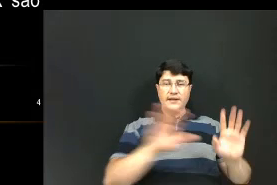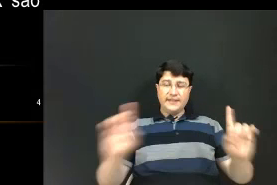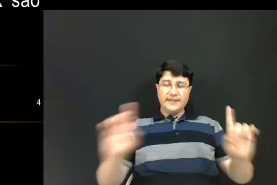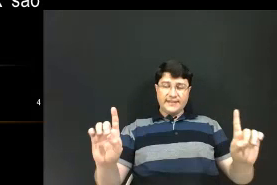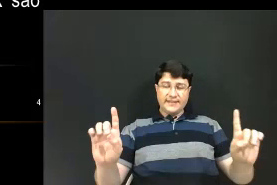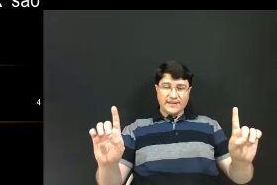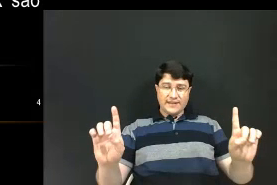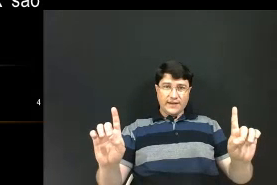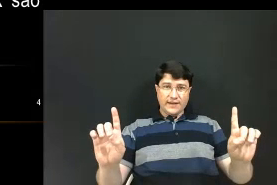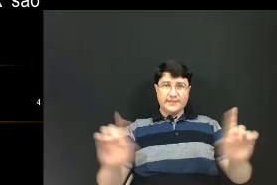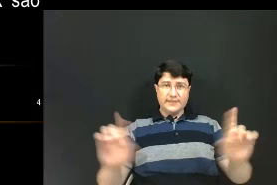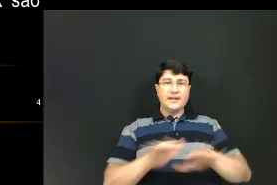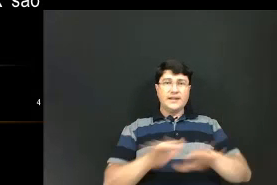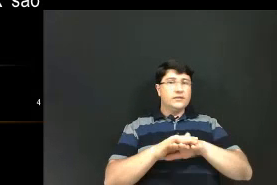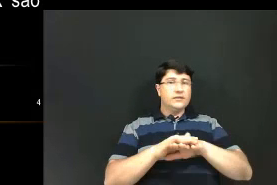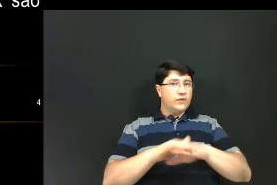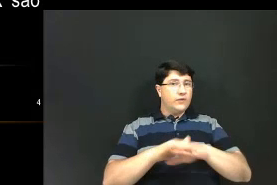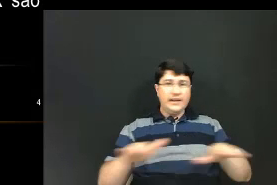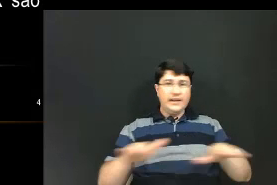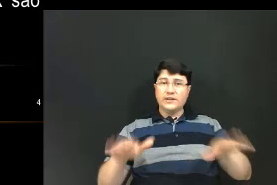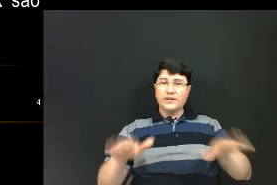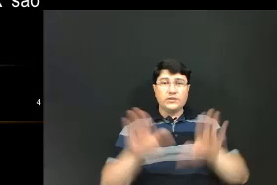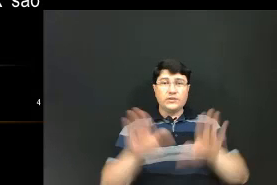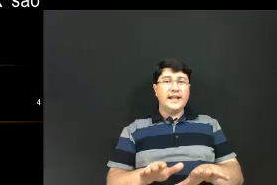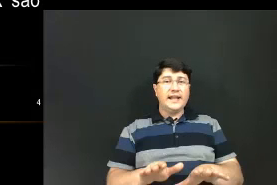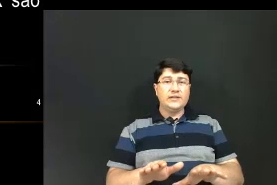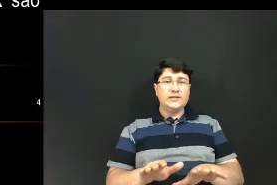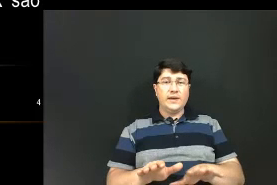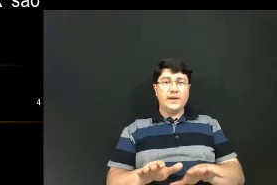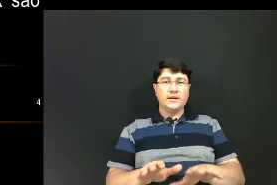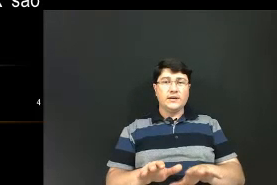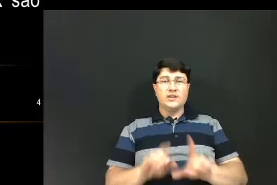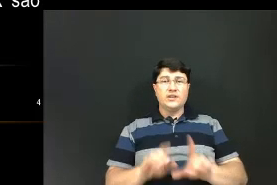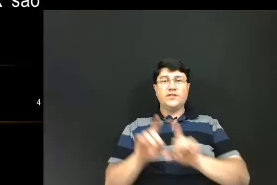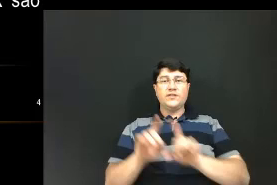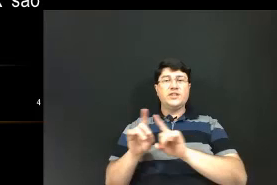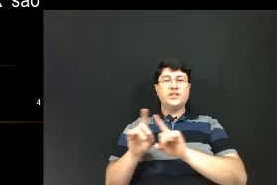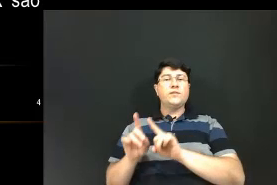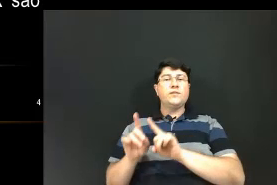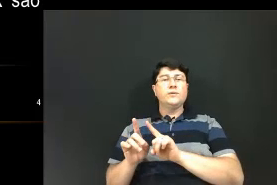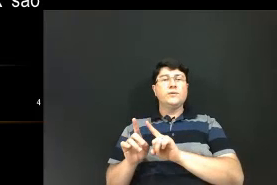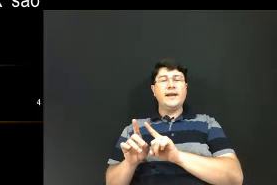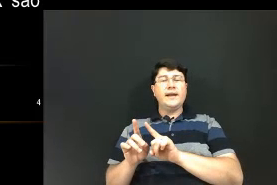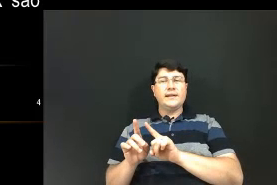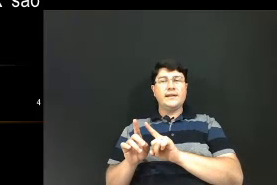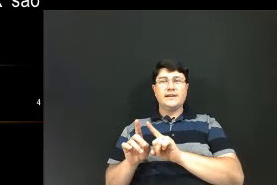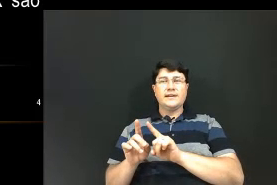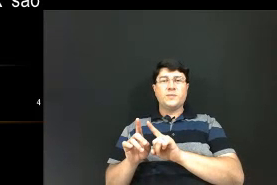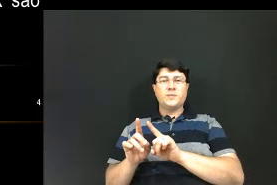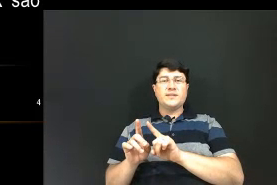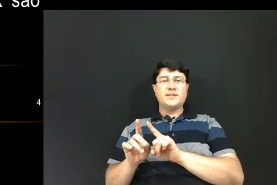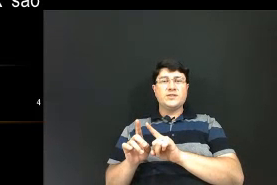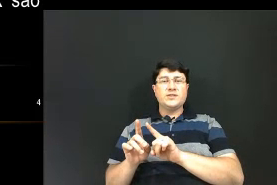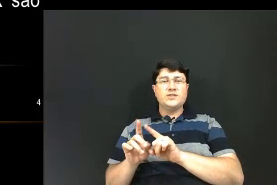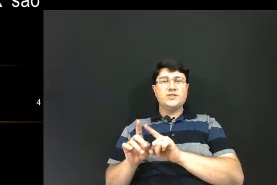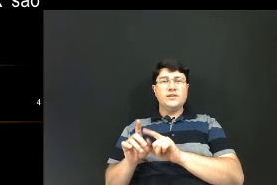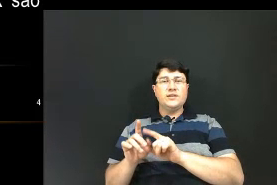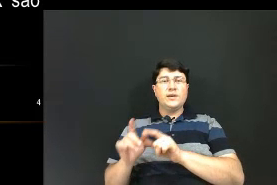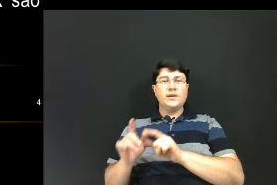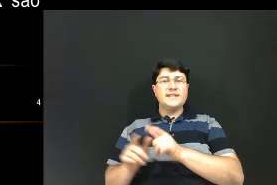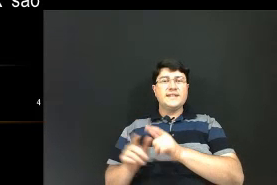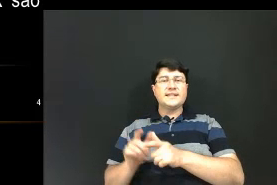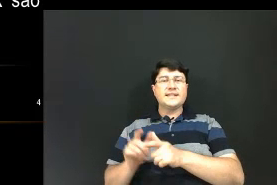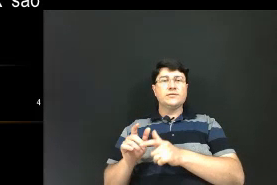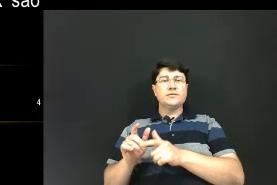pessoas, entre esses referentes, não é relevante, não tem nada aqui no meio. Diferente de quando é espaço semântico